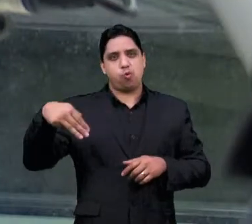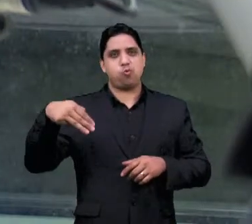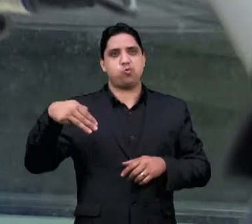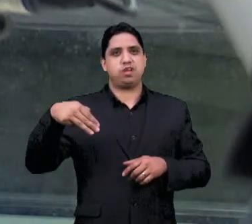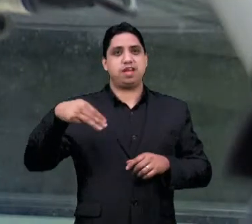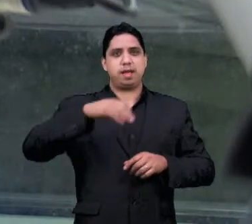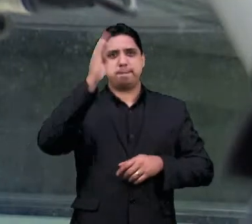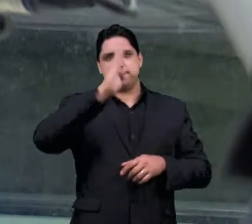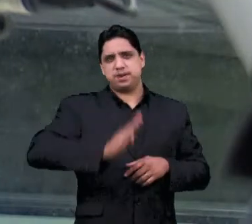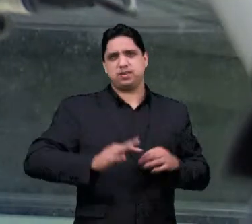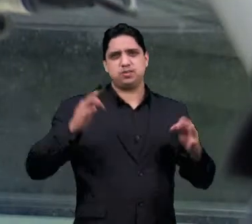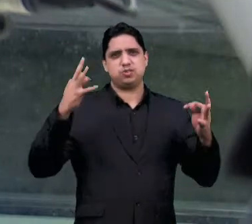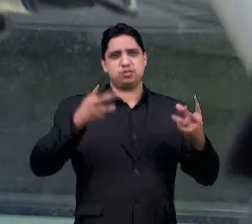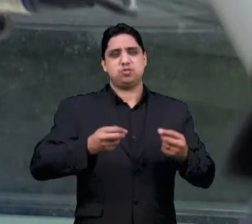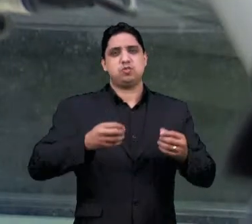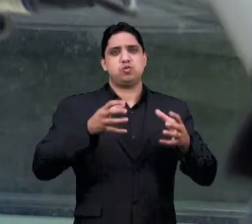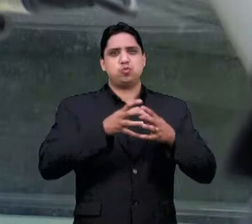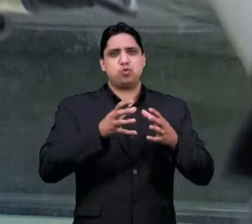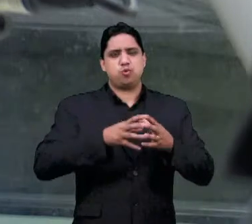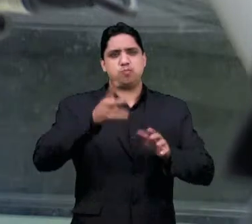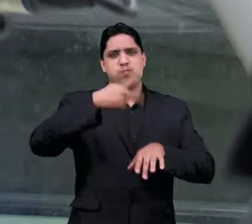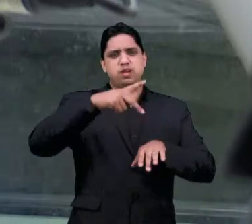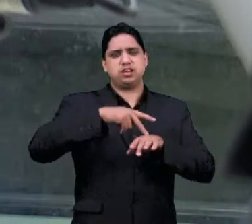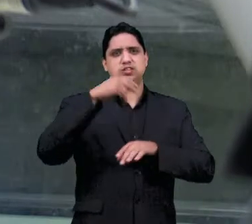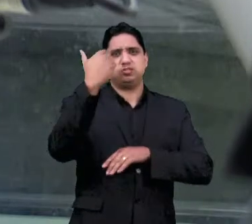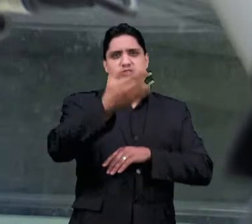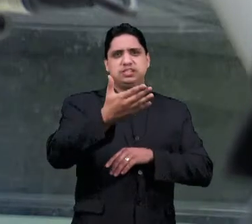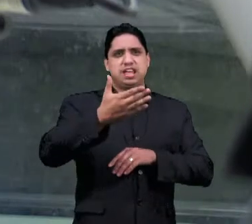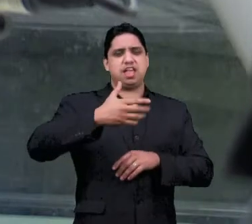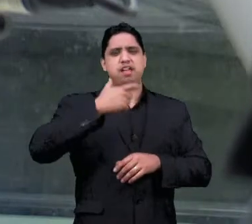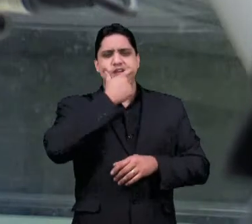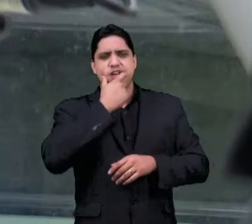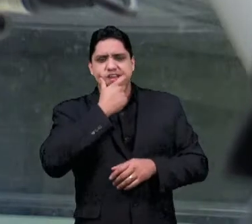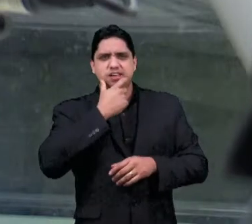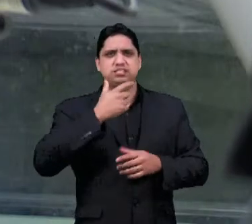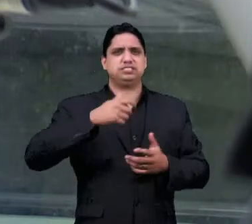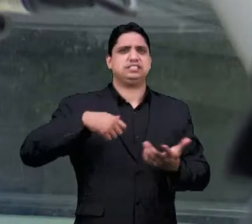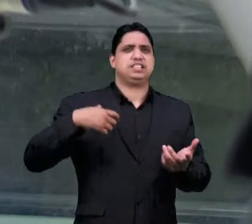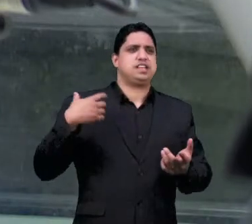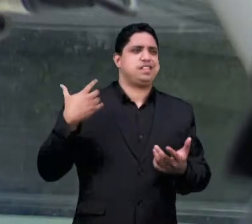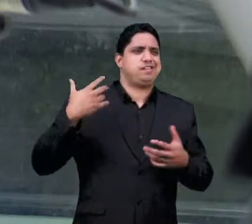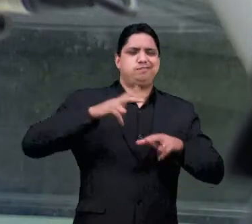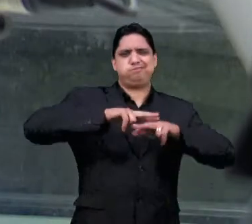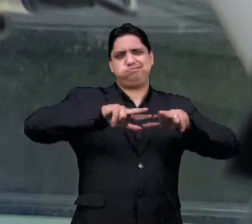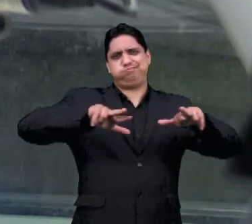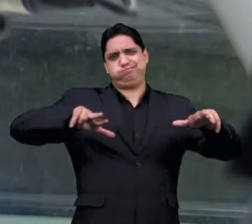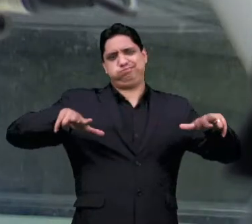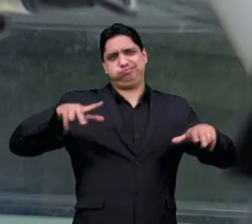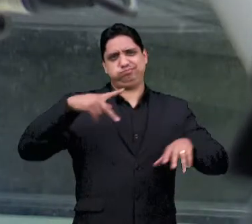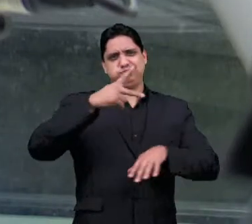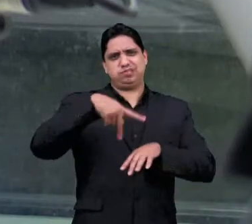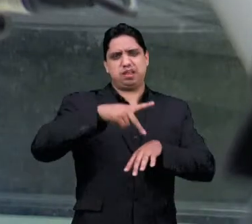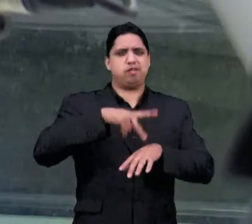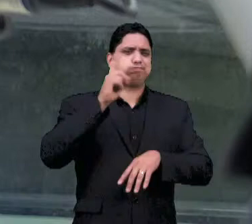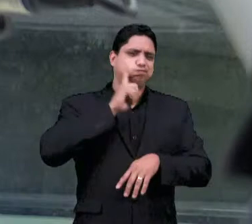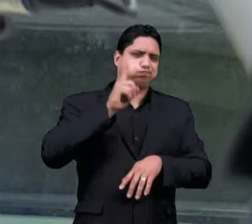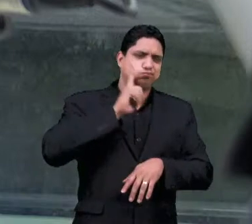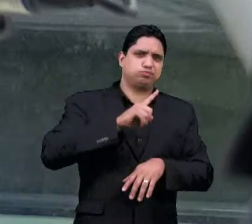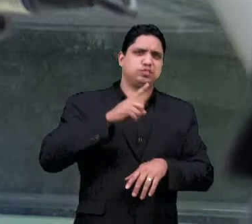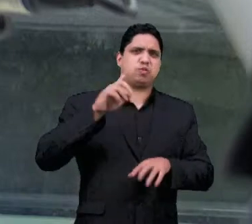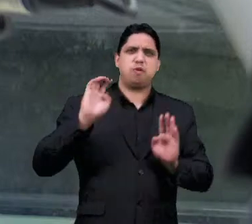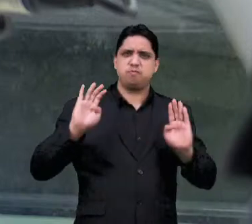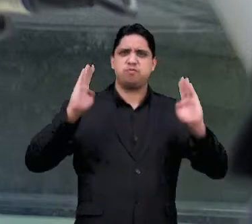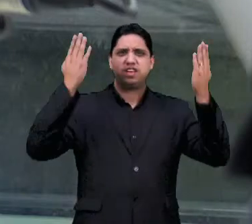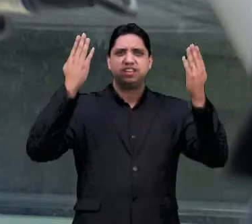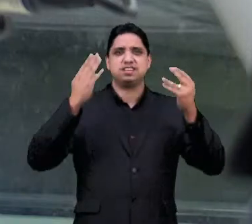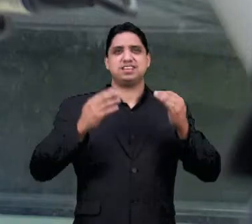Brasil todo e grupos do exterior, Inglaterra, República Dominicana, gente dos Estados Unidos, foi uma festa.